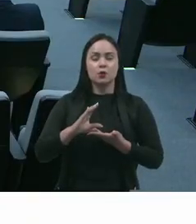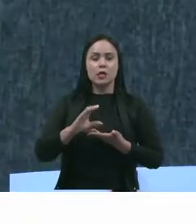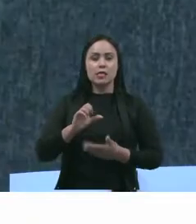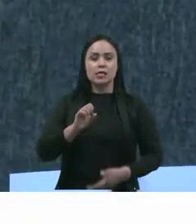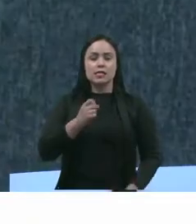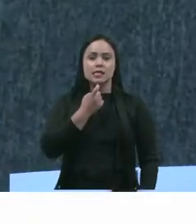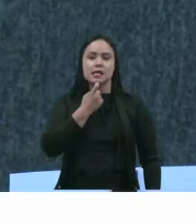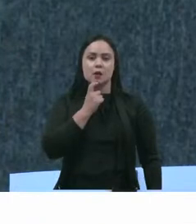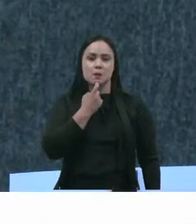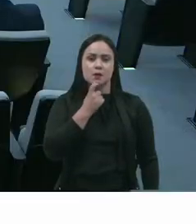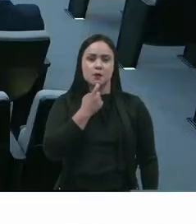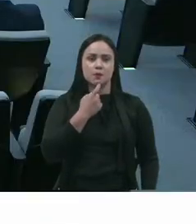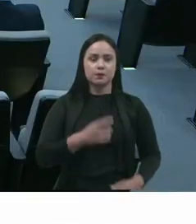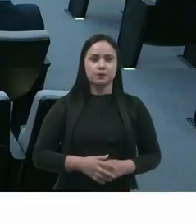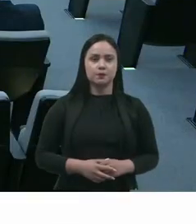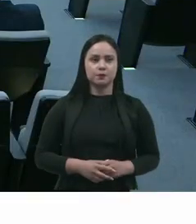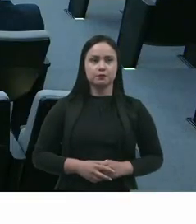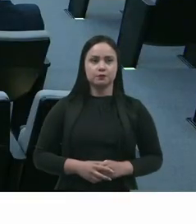Salomão.